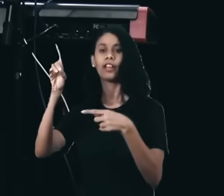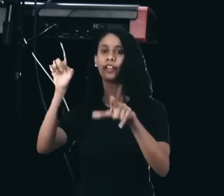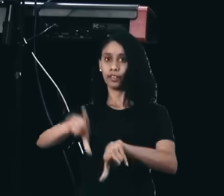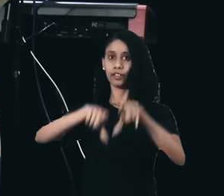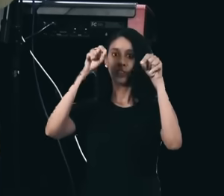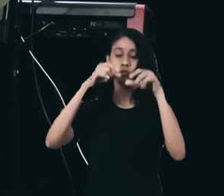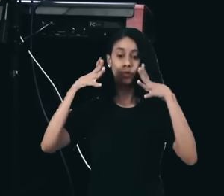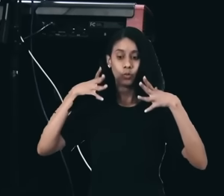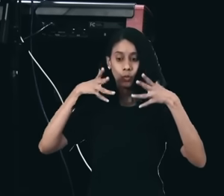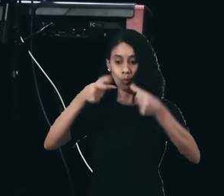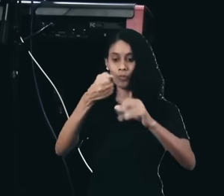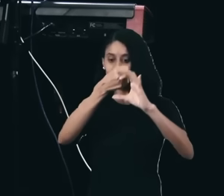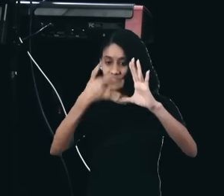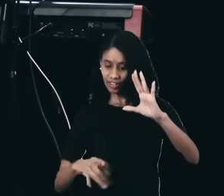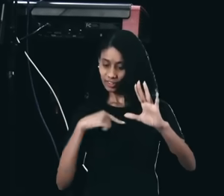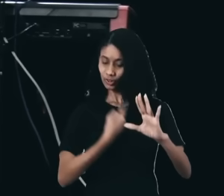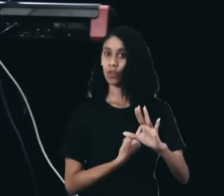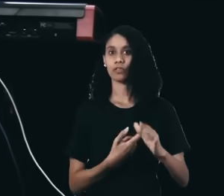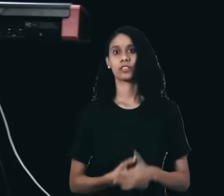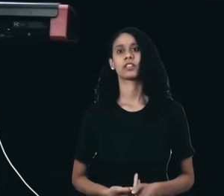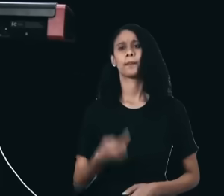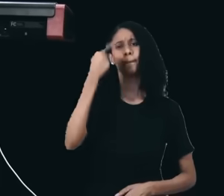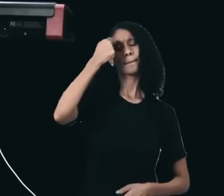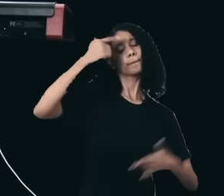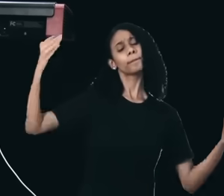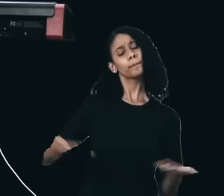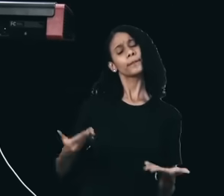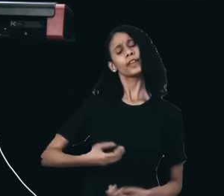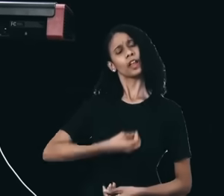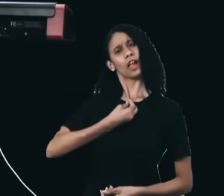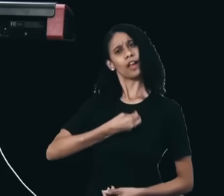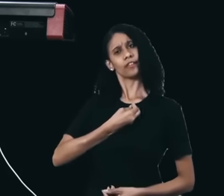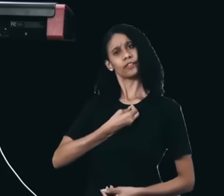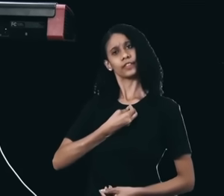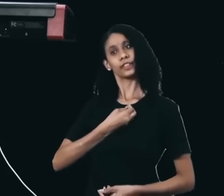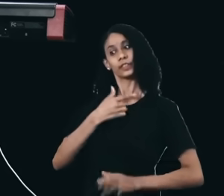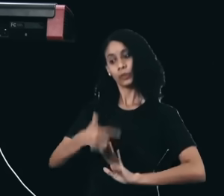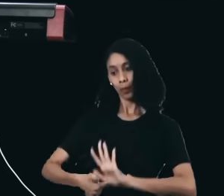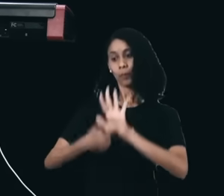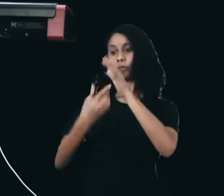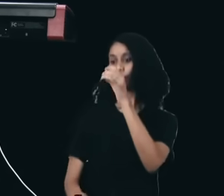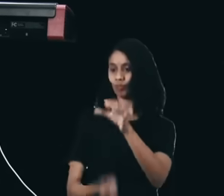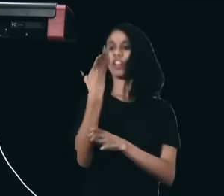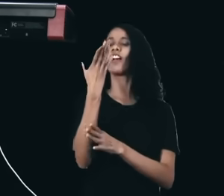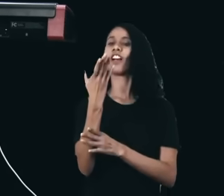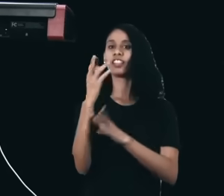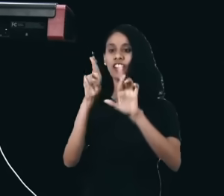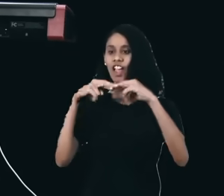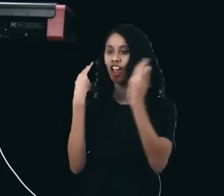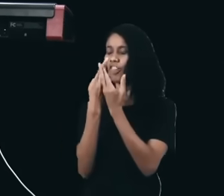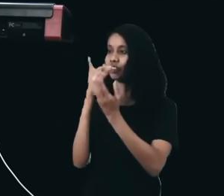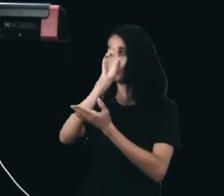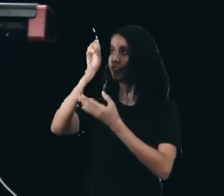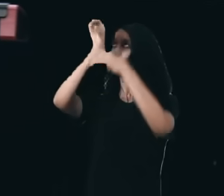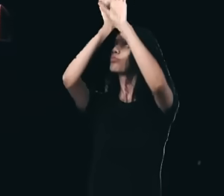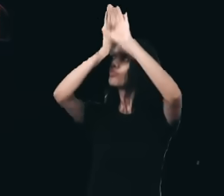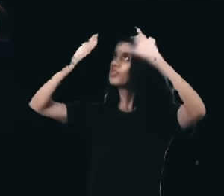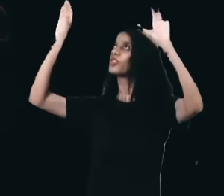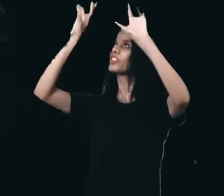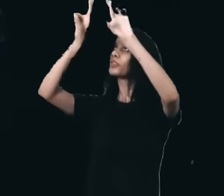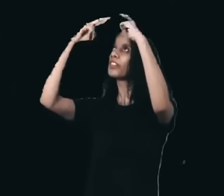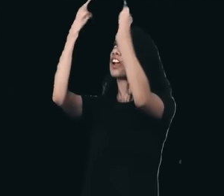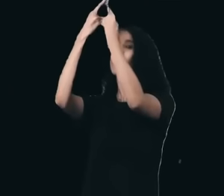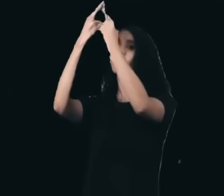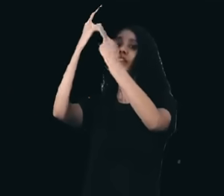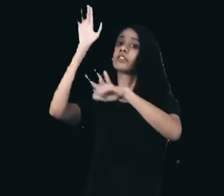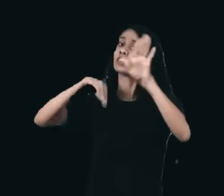fico imaginando a nossa vida vindo à tona com uma reunião de Deus no céu. Talvez você esteja aqui